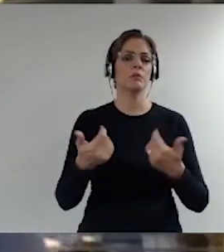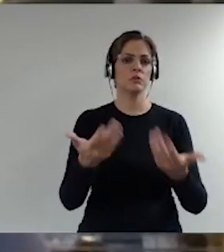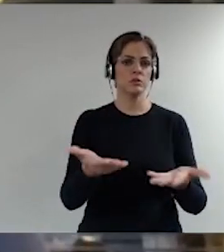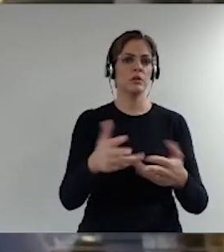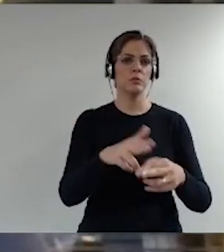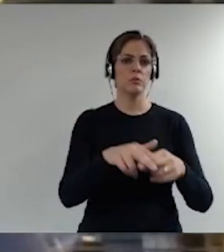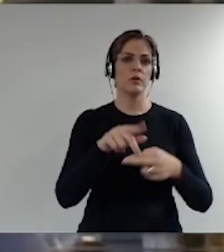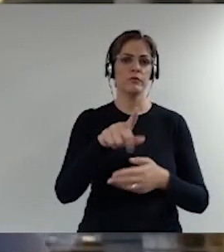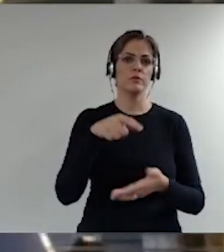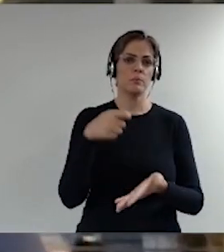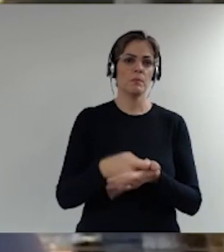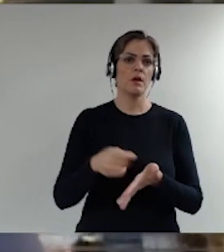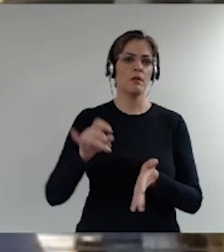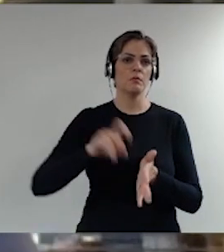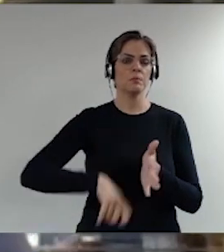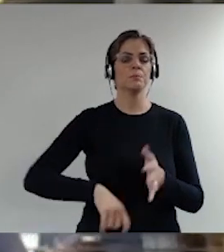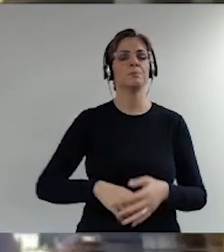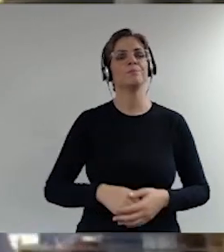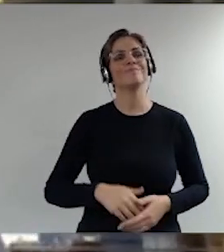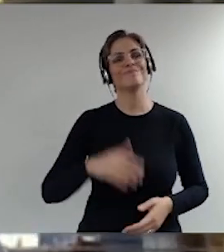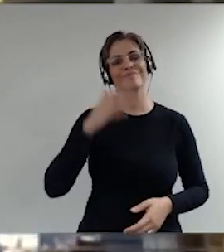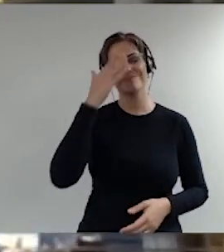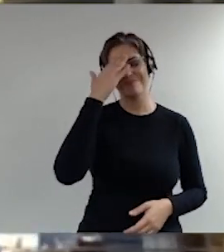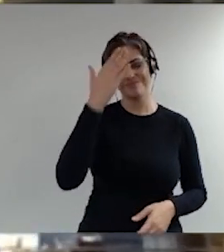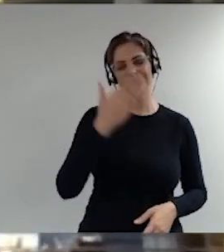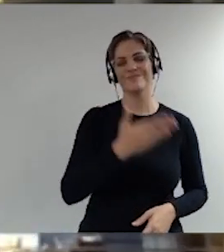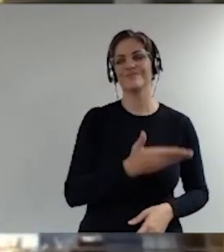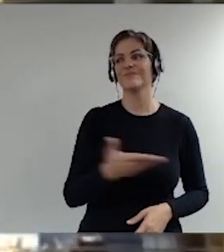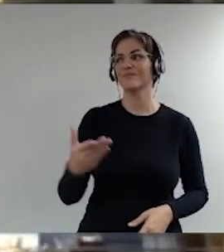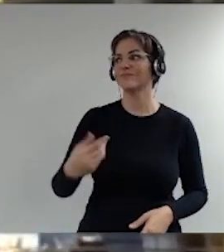Muito obrigado a todos os colegas pela participação.